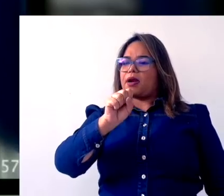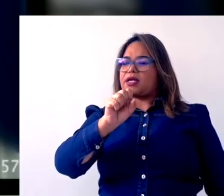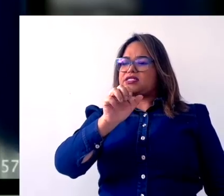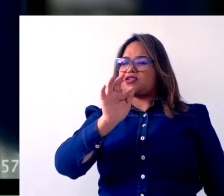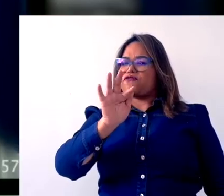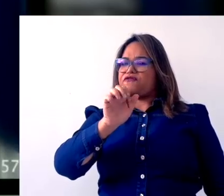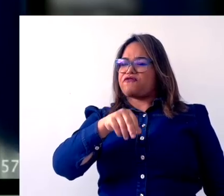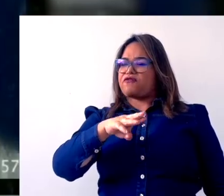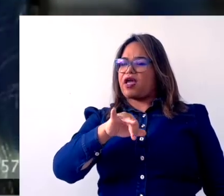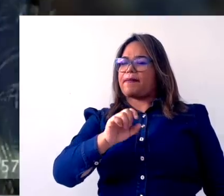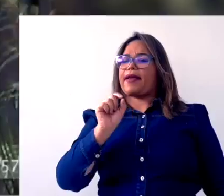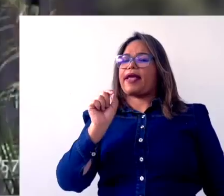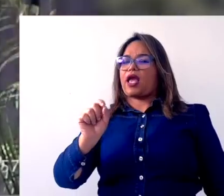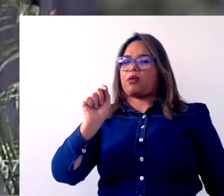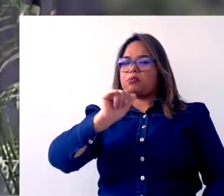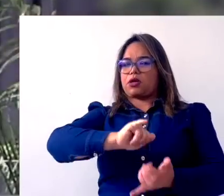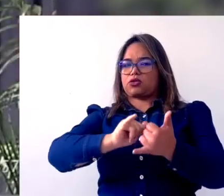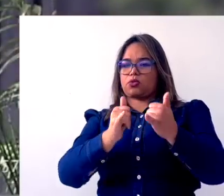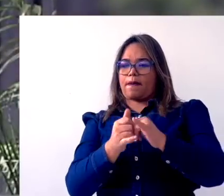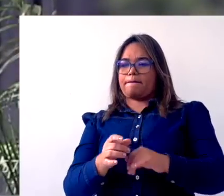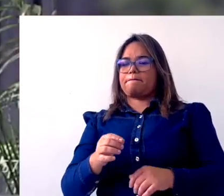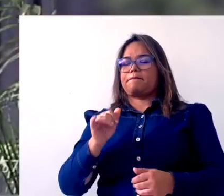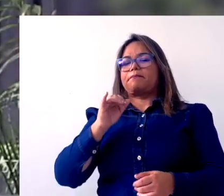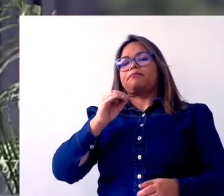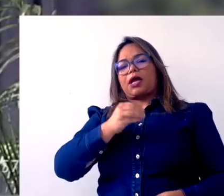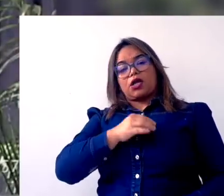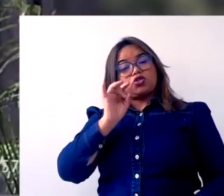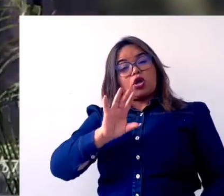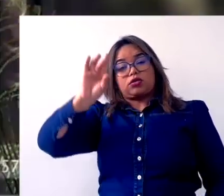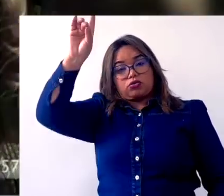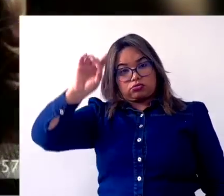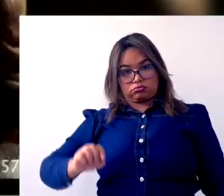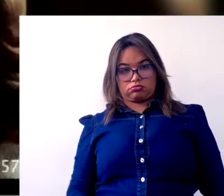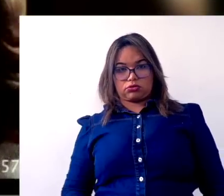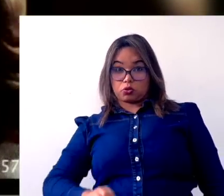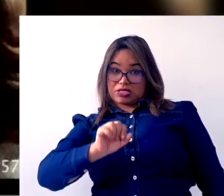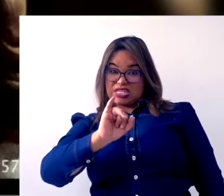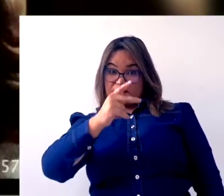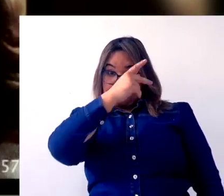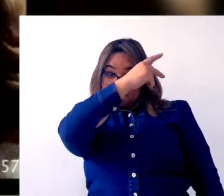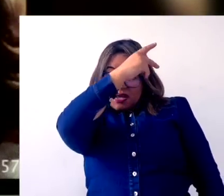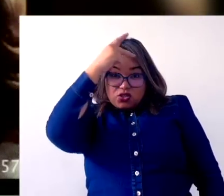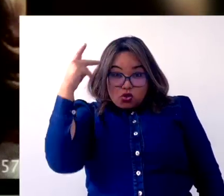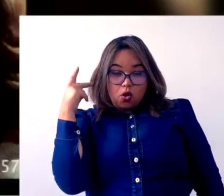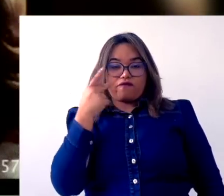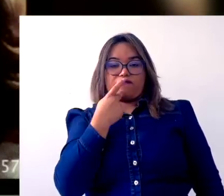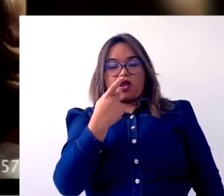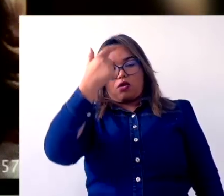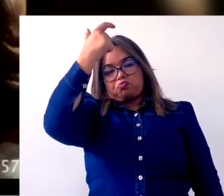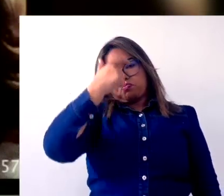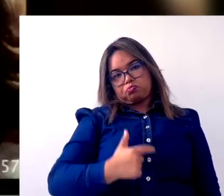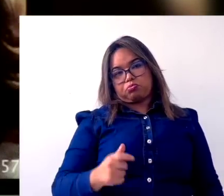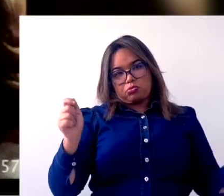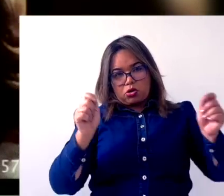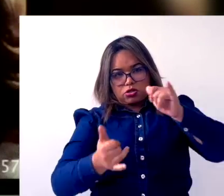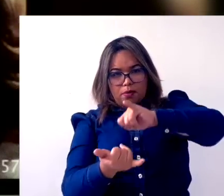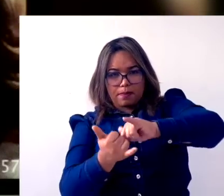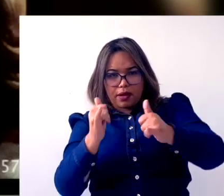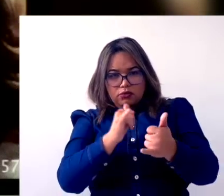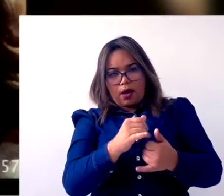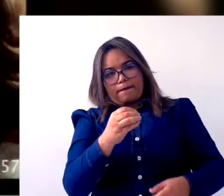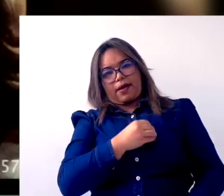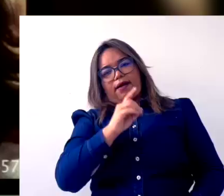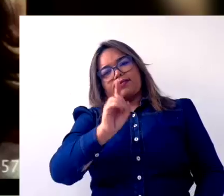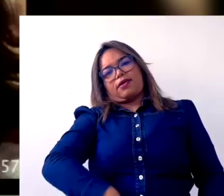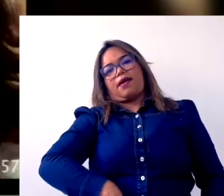se você diz que você pode perdoar pecados, isso é uma blasfêmia. Pois há um Deus e um mediador entre Deus e os homens,